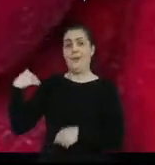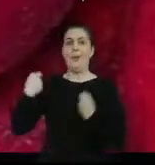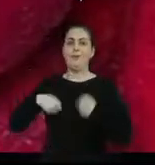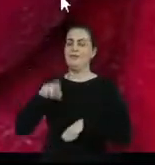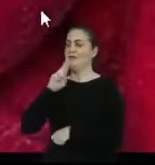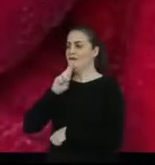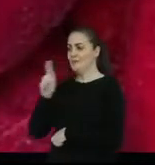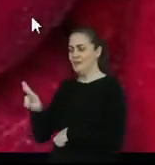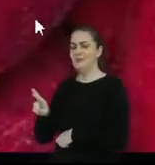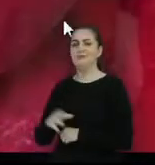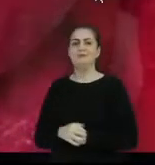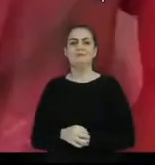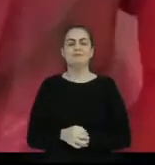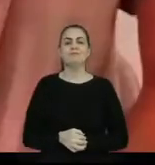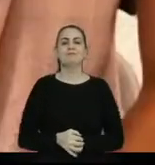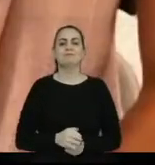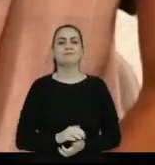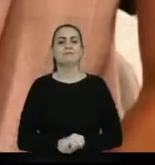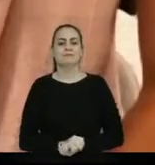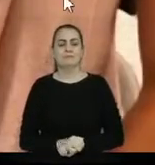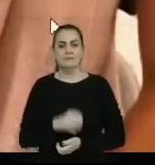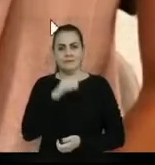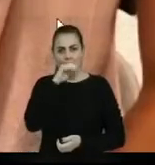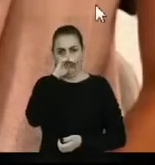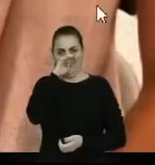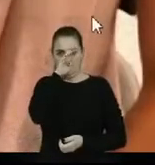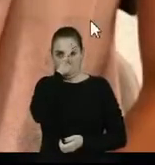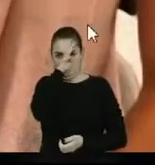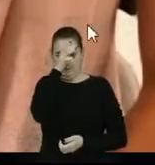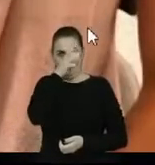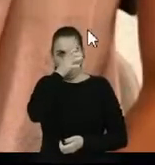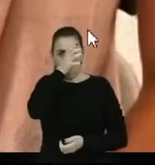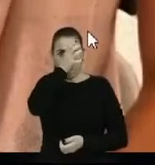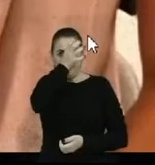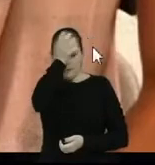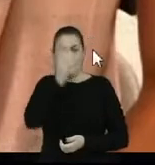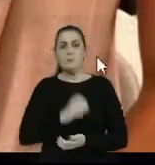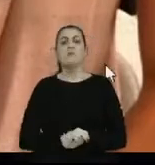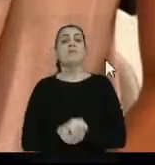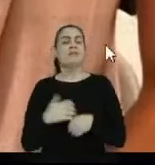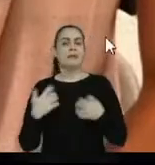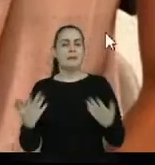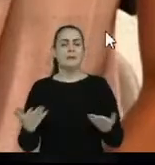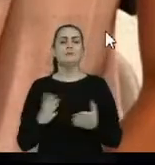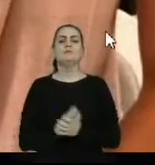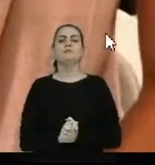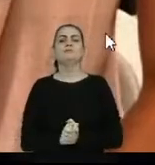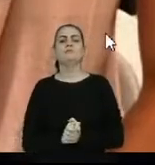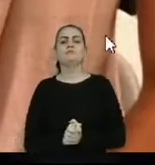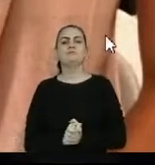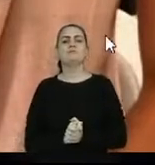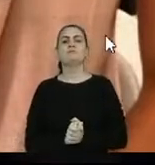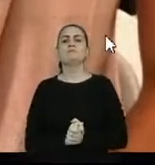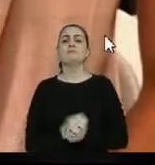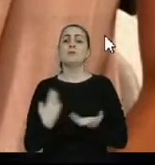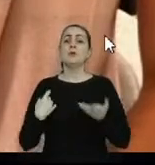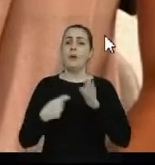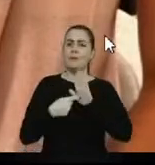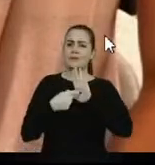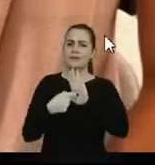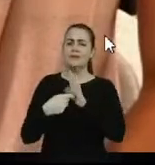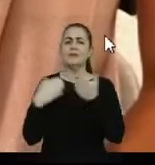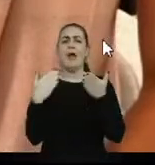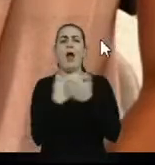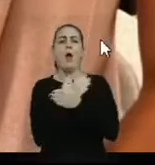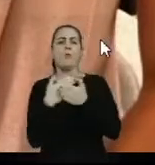Isso, obviamente, da produção, né? E aí, ó, eu estou trazendo aqui algumas receitinhas para vocês, tá? De uma forma que a gente pode consumir melhor